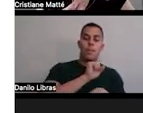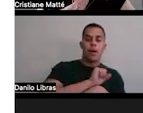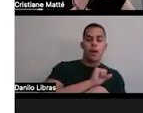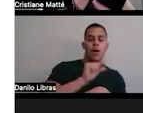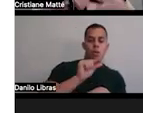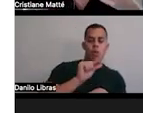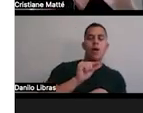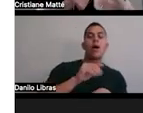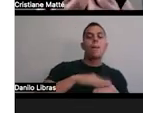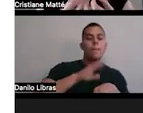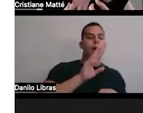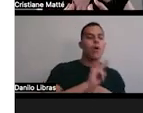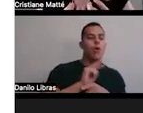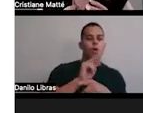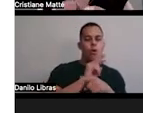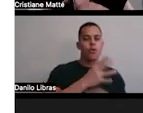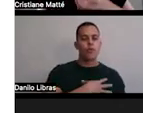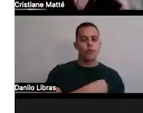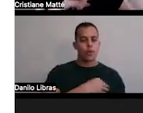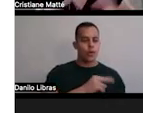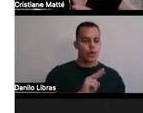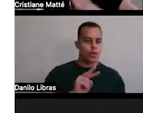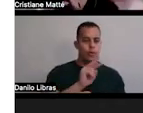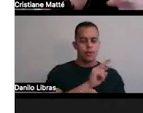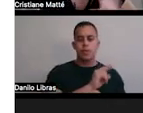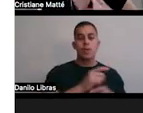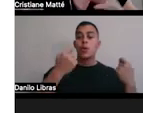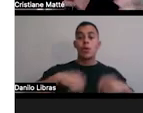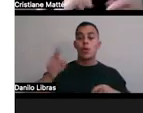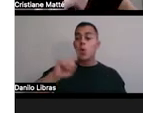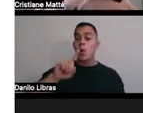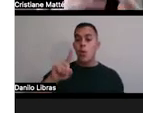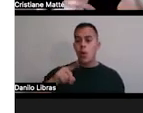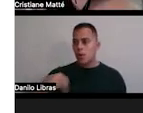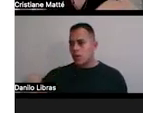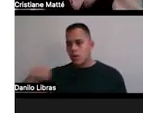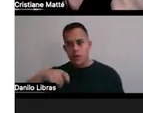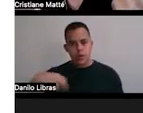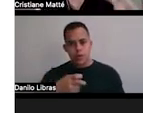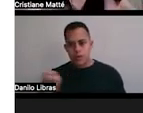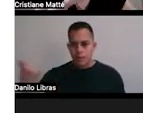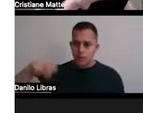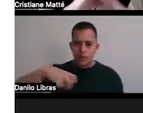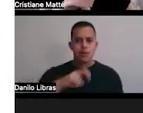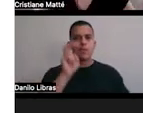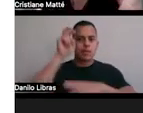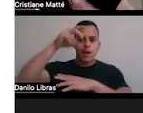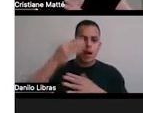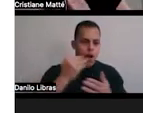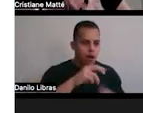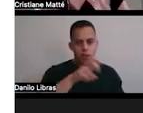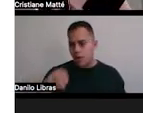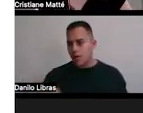seus filhotes, amamentando os seus filhotes, e ela não ficava transitando pela caixa o tempo todo, mudando de posição, subindo, descendo, comendo,